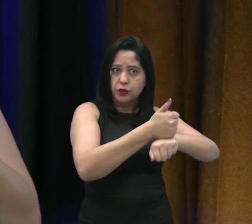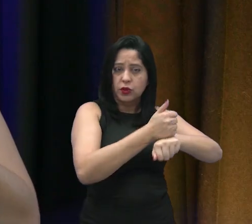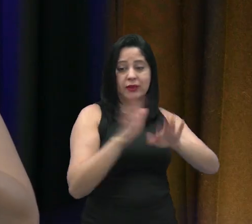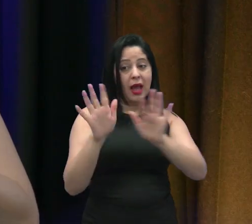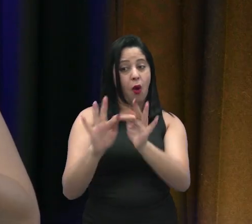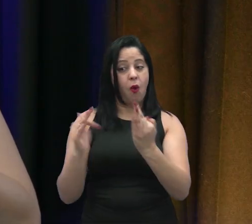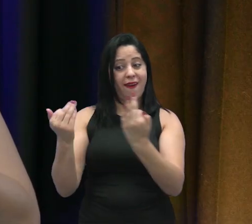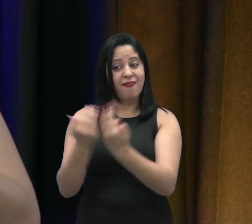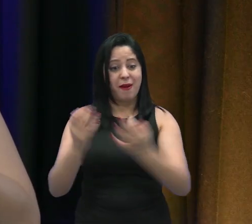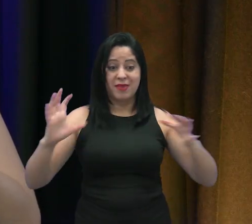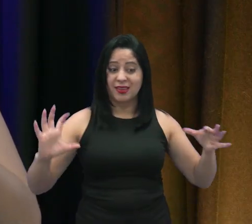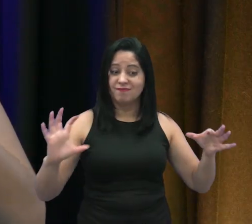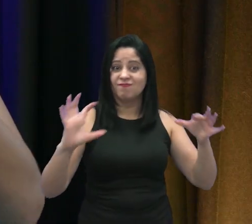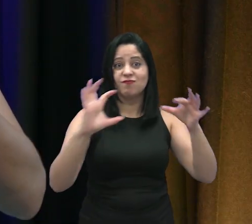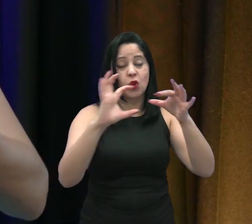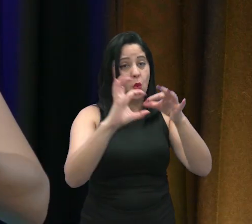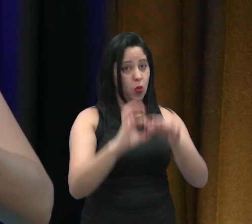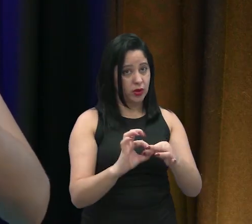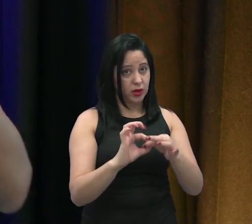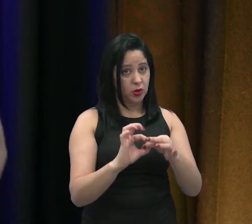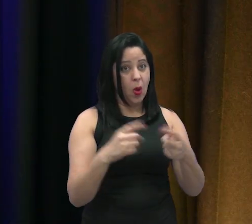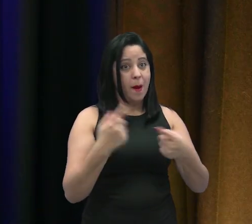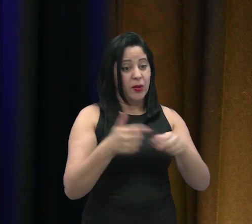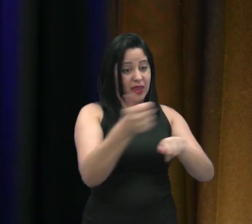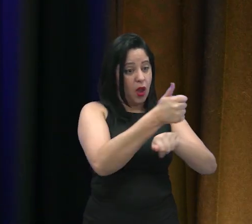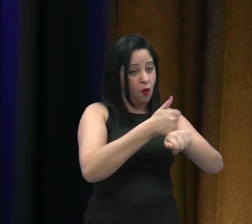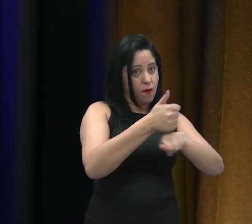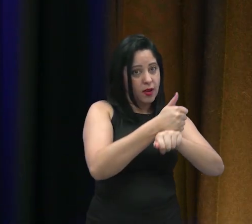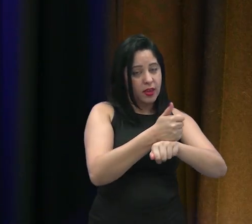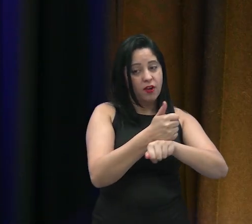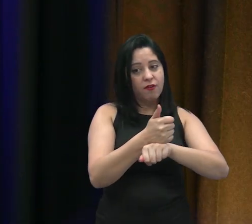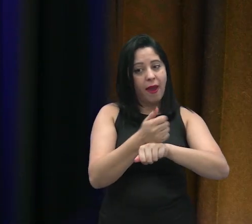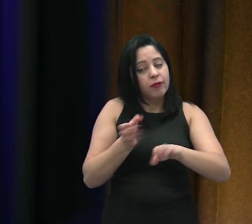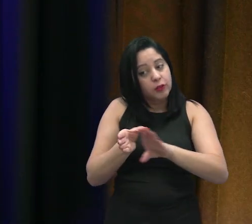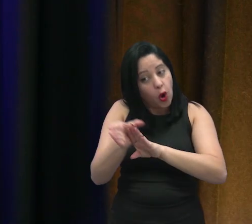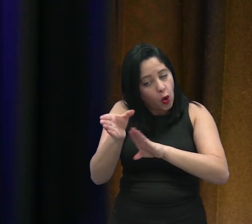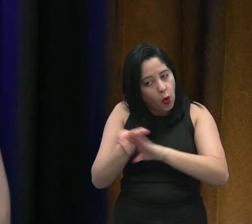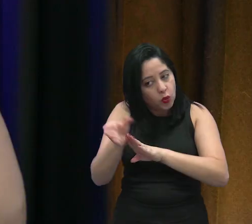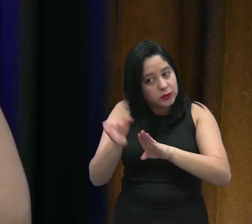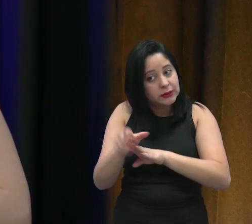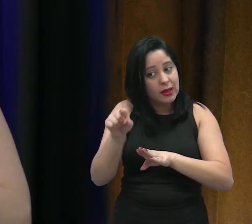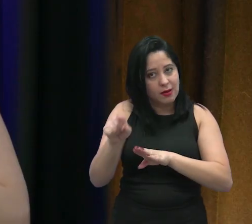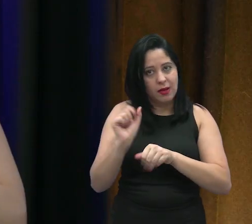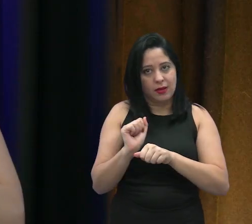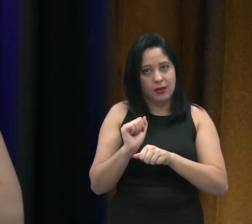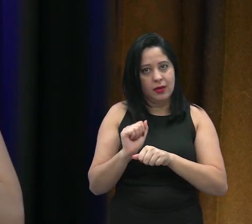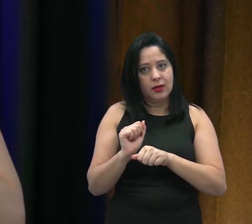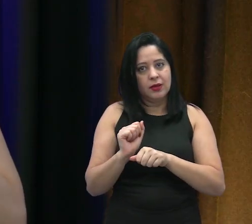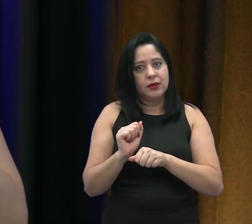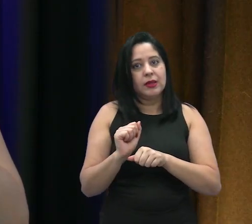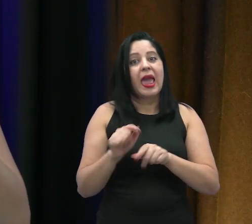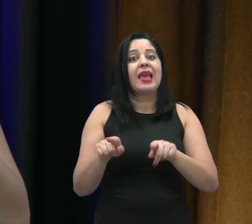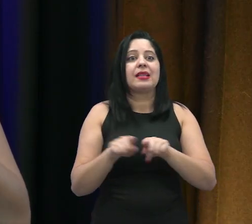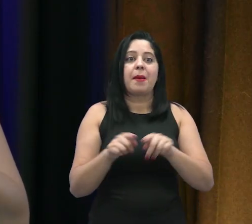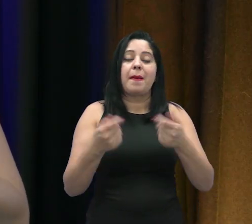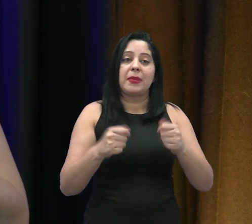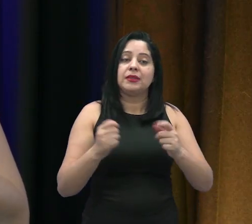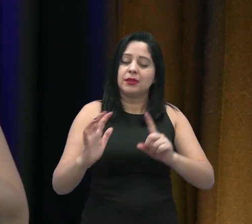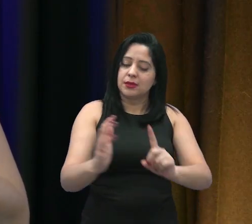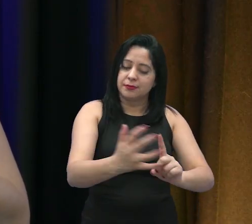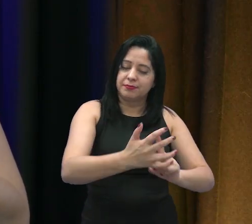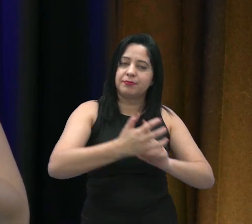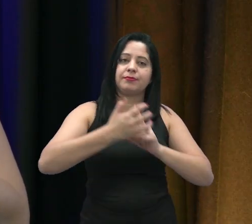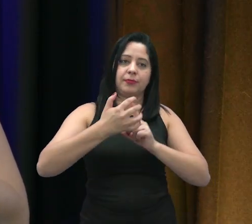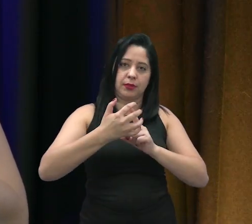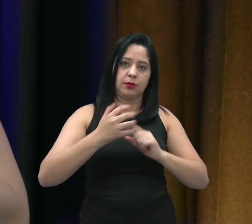o suporte para essa família e orientem para que eles possam auxiliar no desenvolvimento dessa criança, mas também para que a gente consiga acolher também